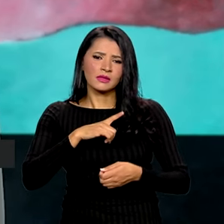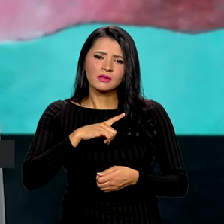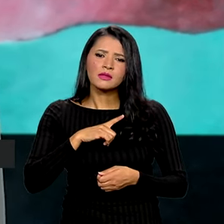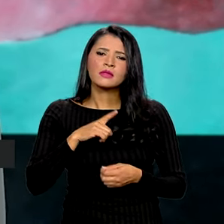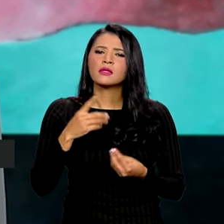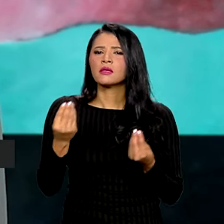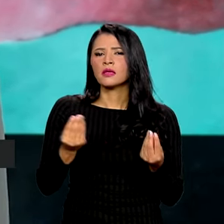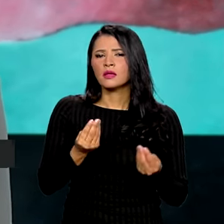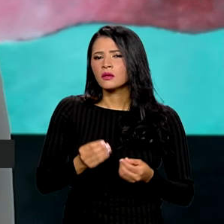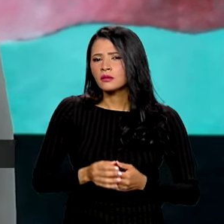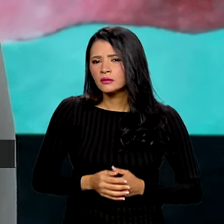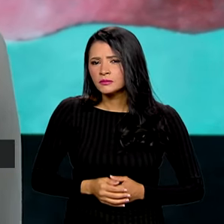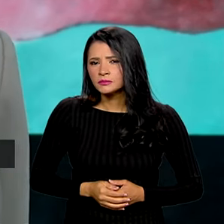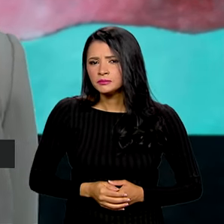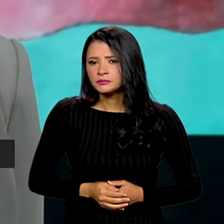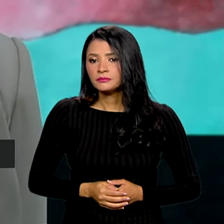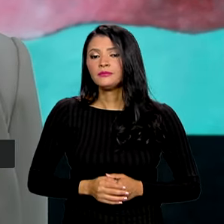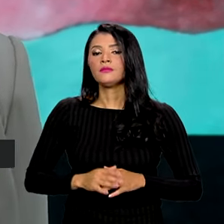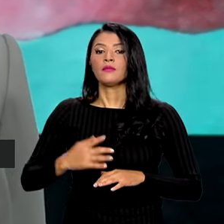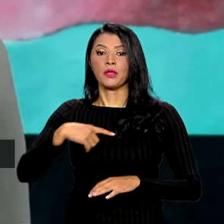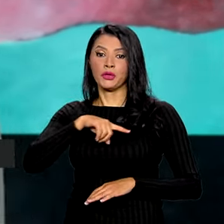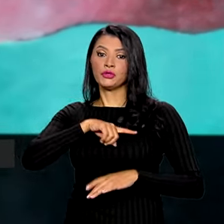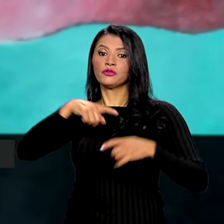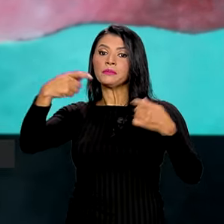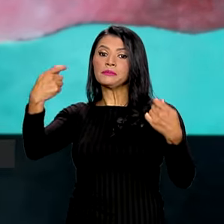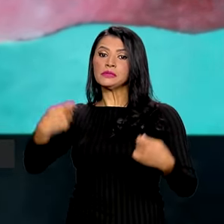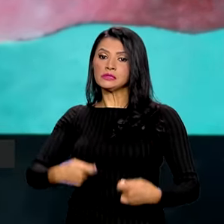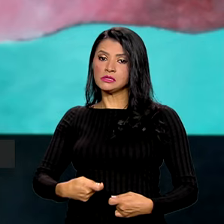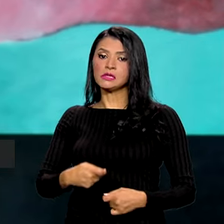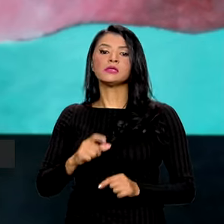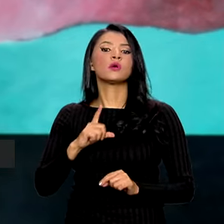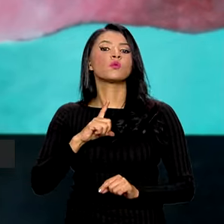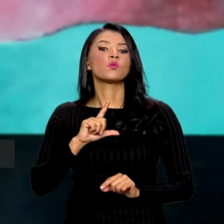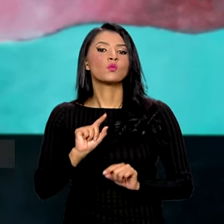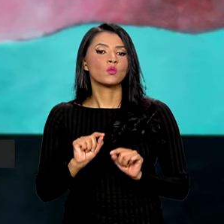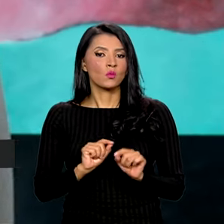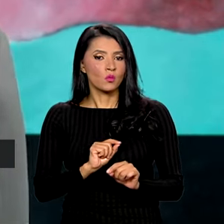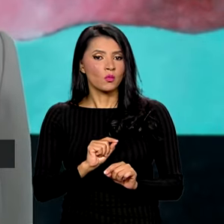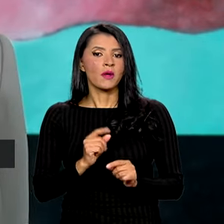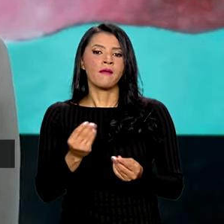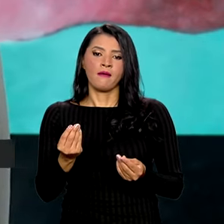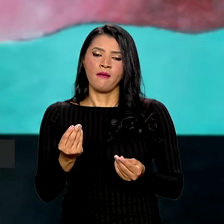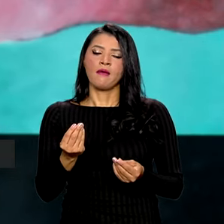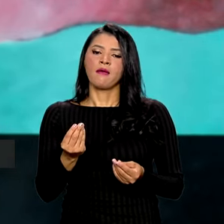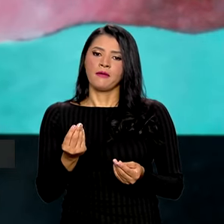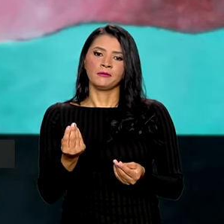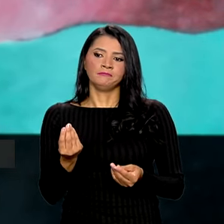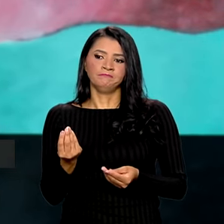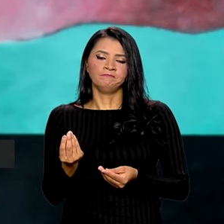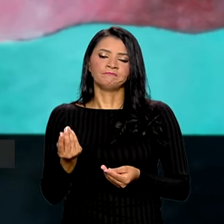para monitoramento da Amazônia? Nós vamos ter que colocar tanto a nossa